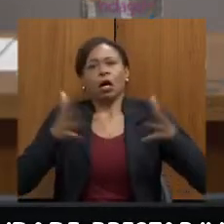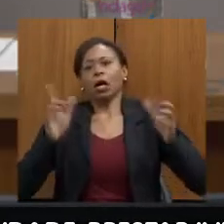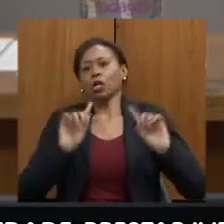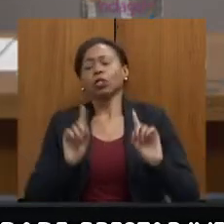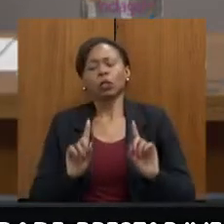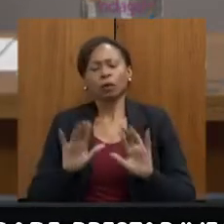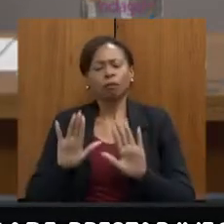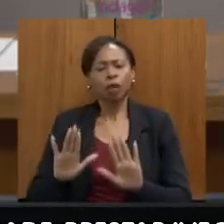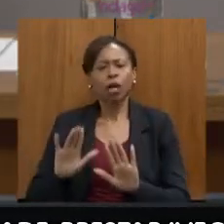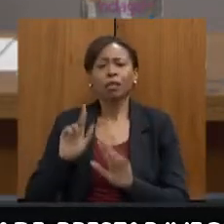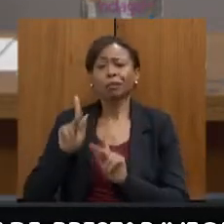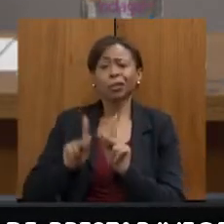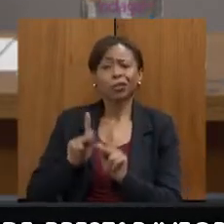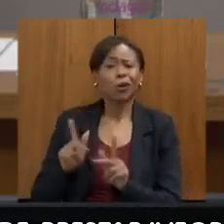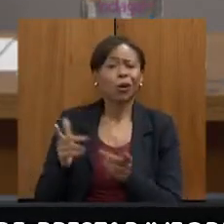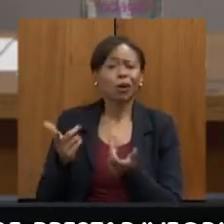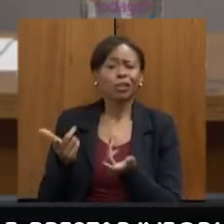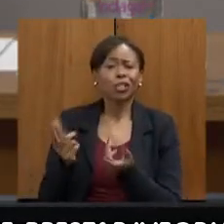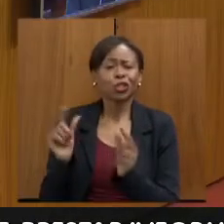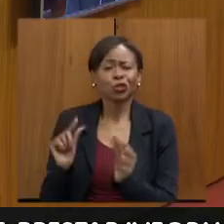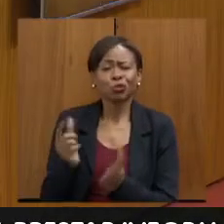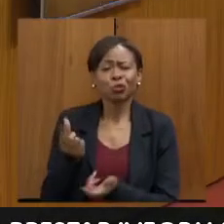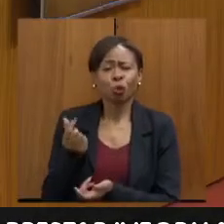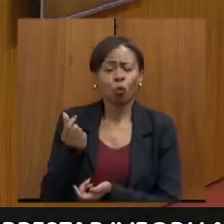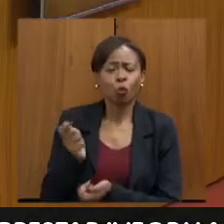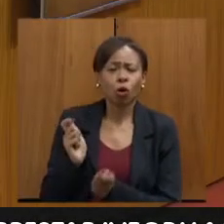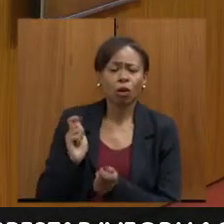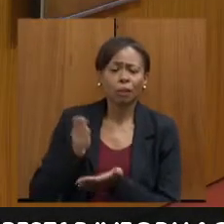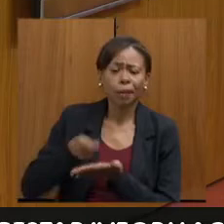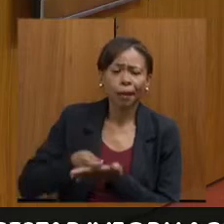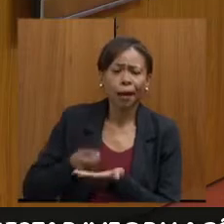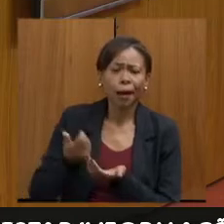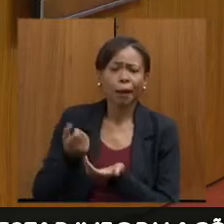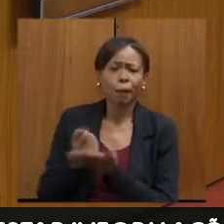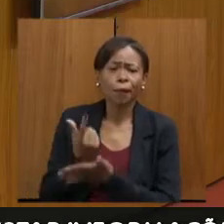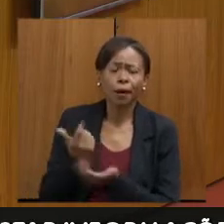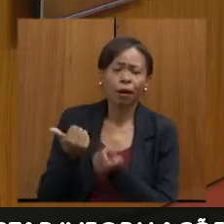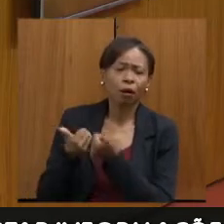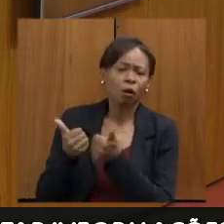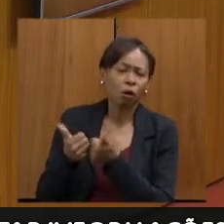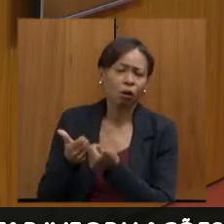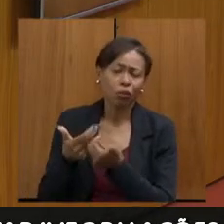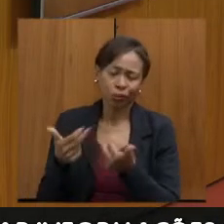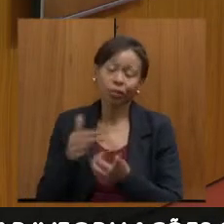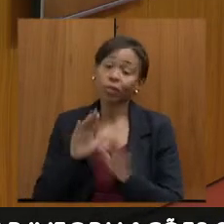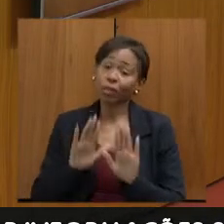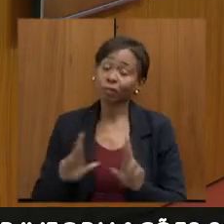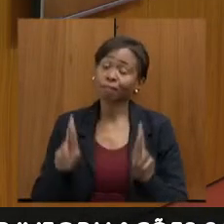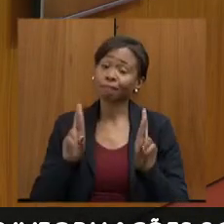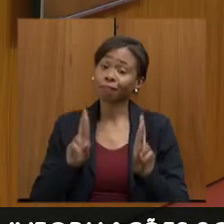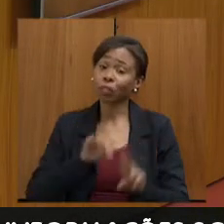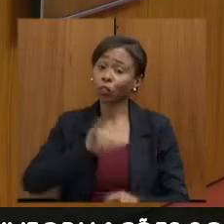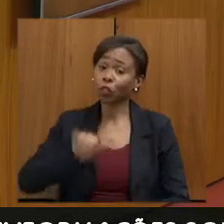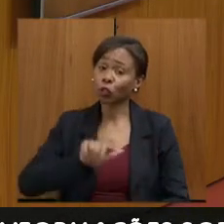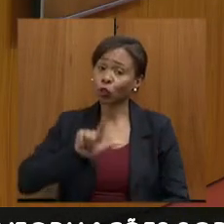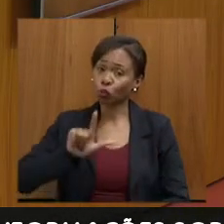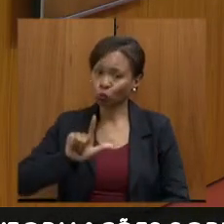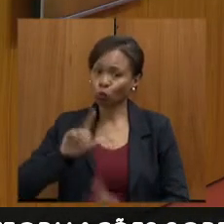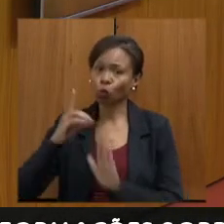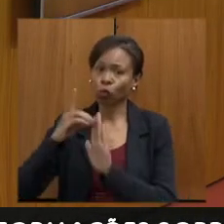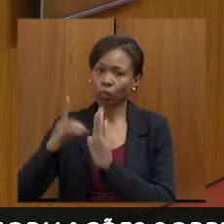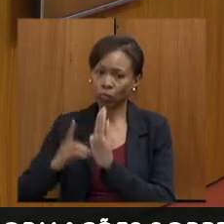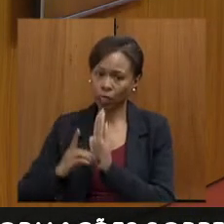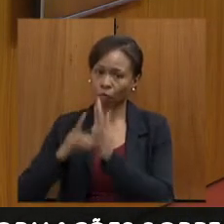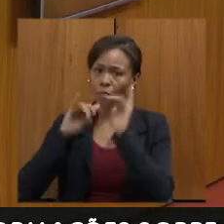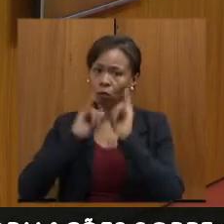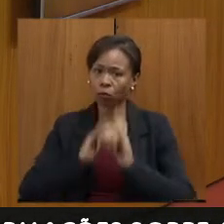ônibus para poder fazer um fretamento eventual Então se Deus quiser agora em julho ou esse decreto tá publicado